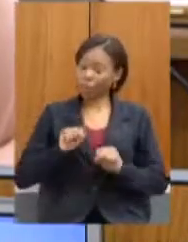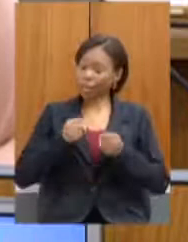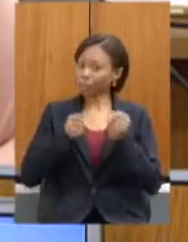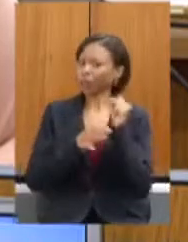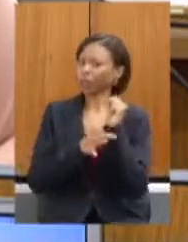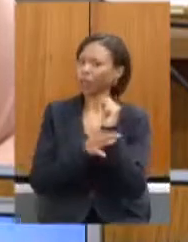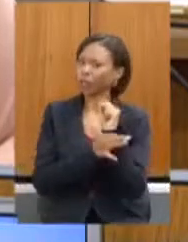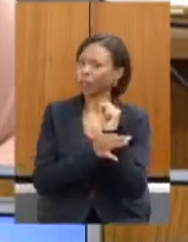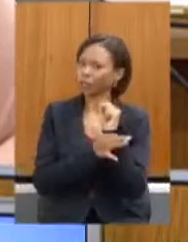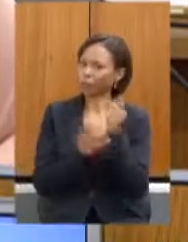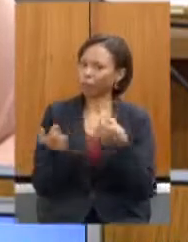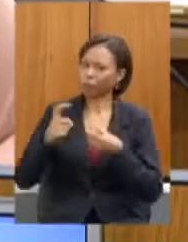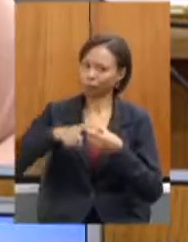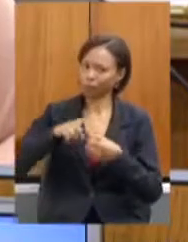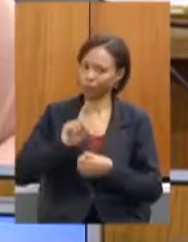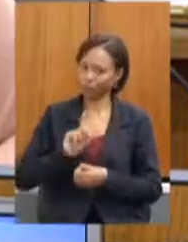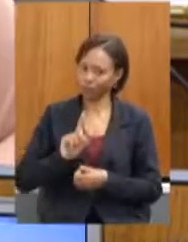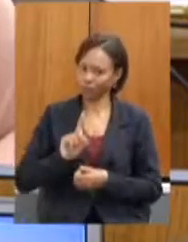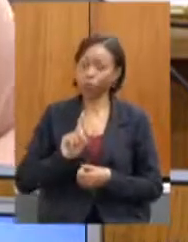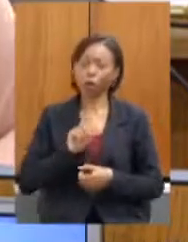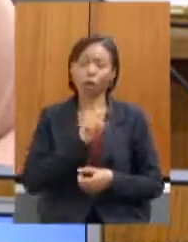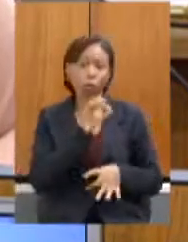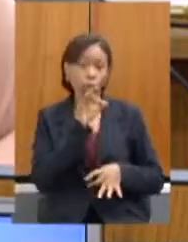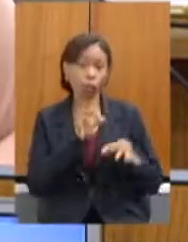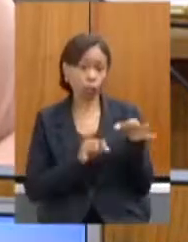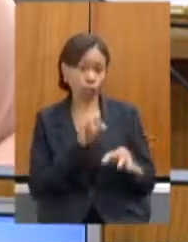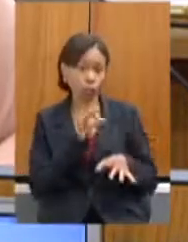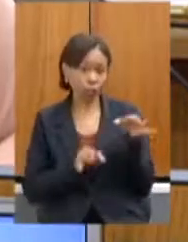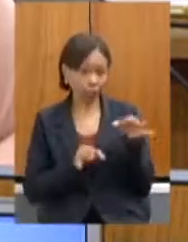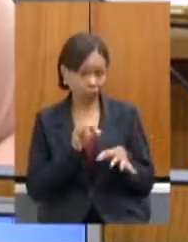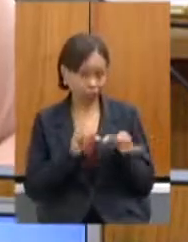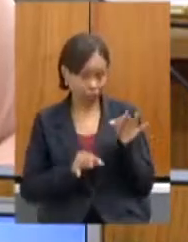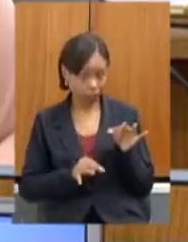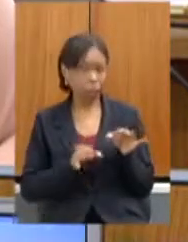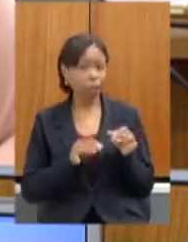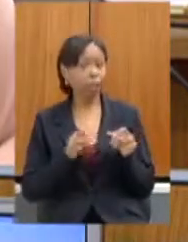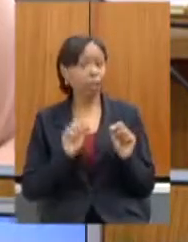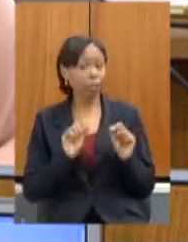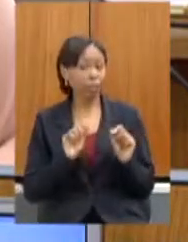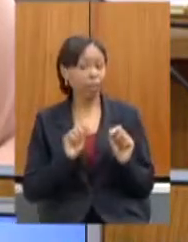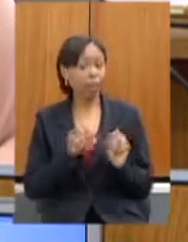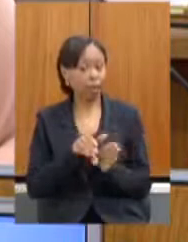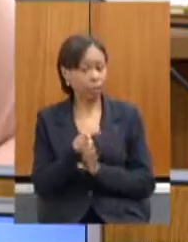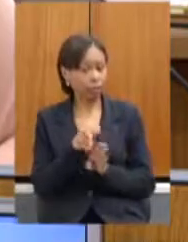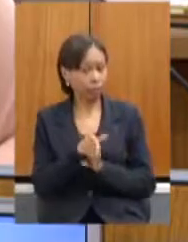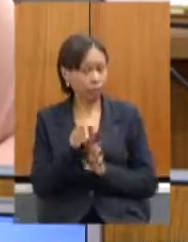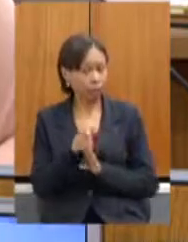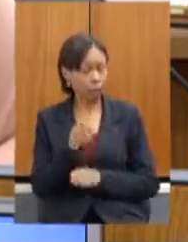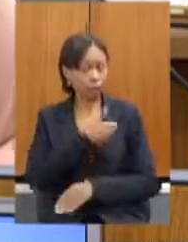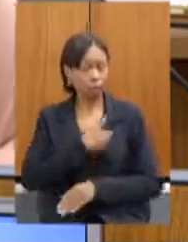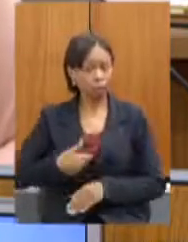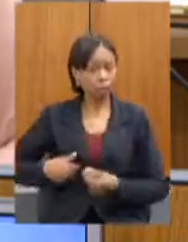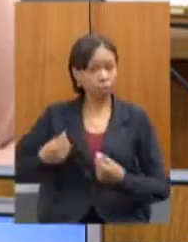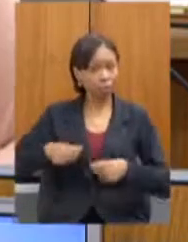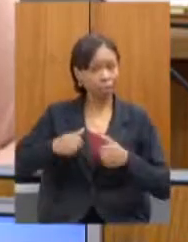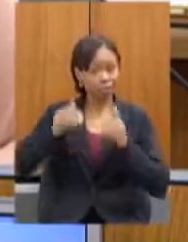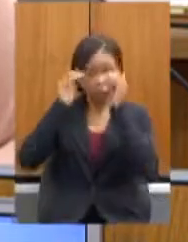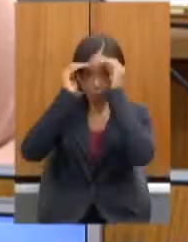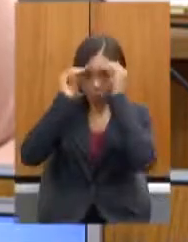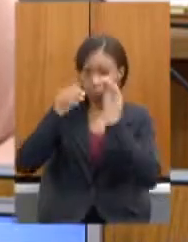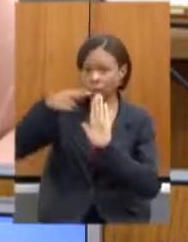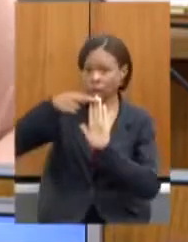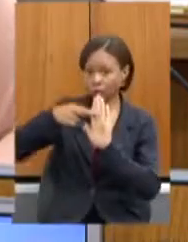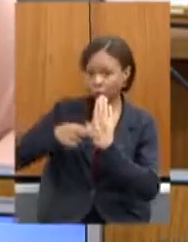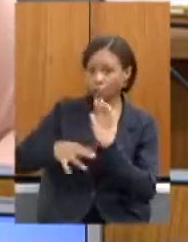tem uma decisão do tribunal de justiça dizendo que o estado precisa cumprir uma série de requisitos e Protocolos de